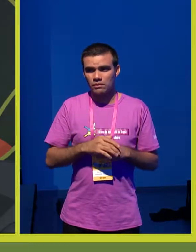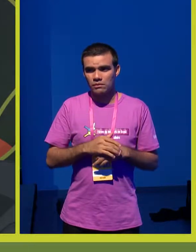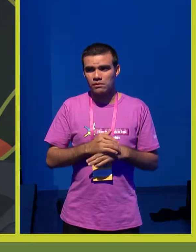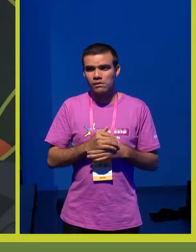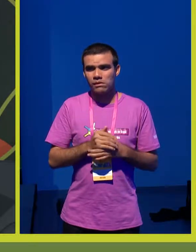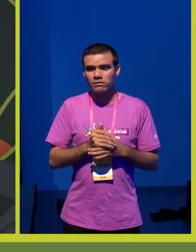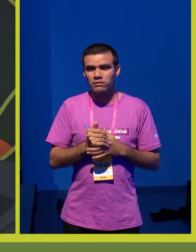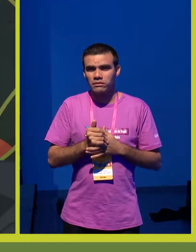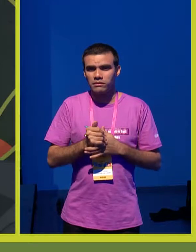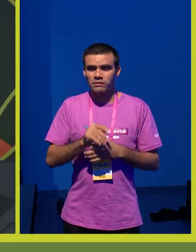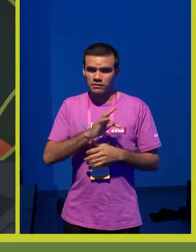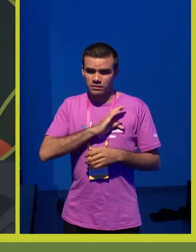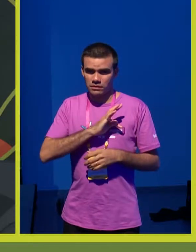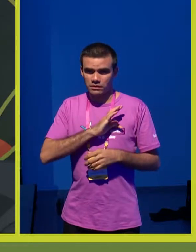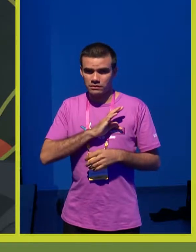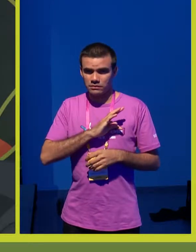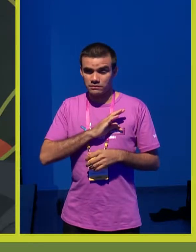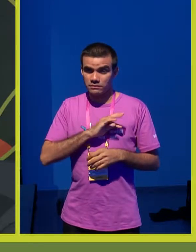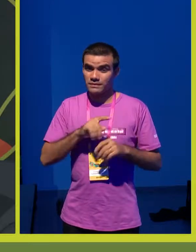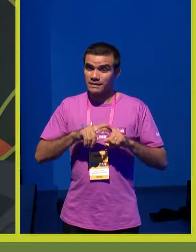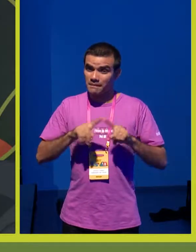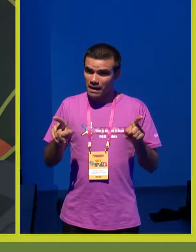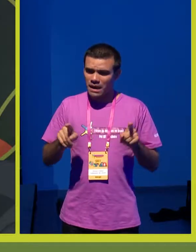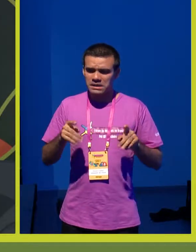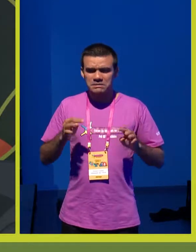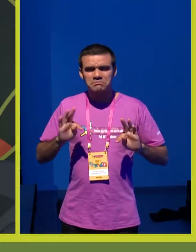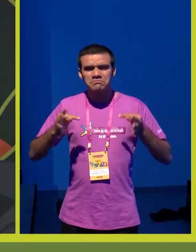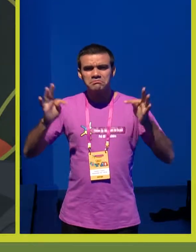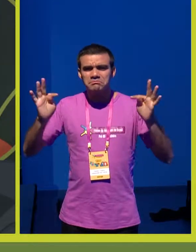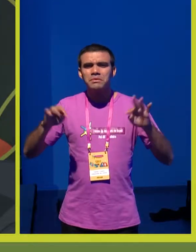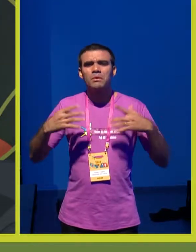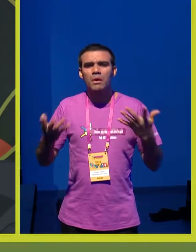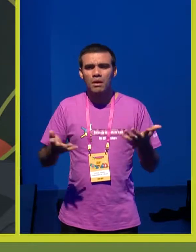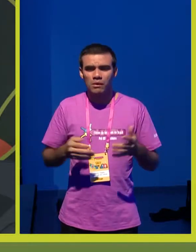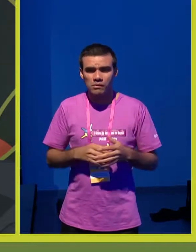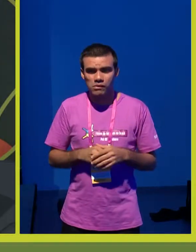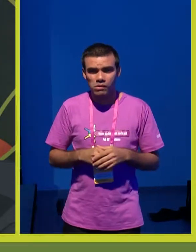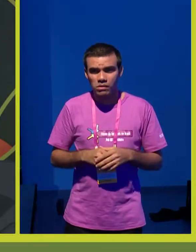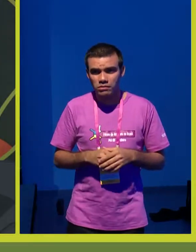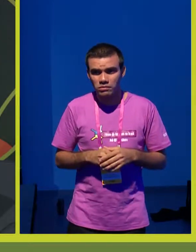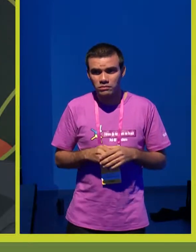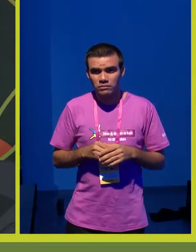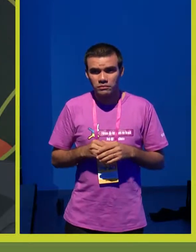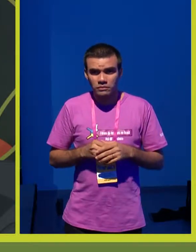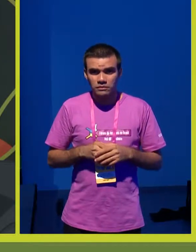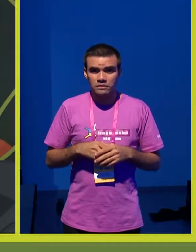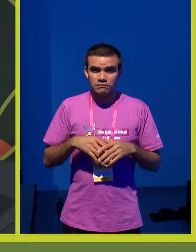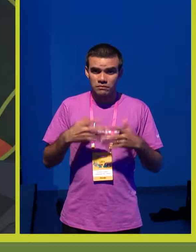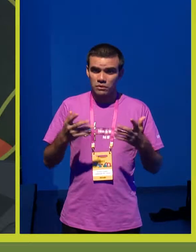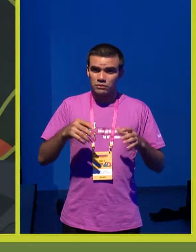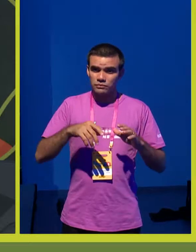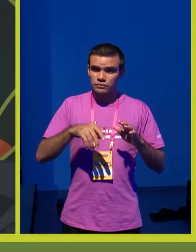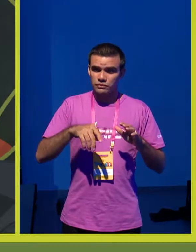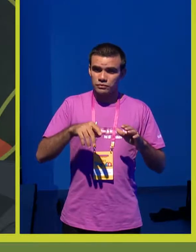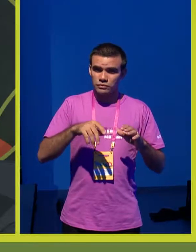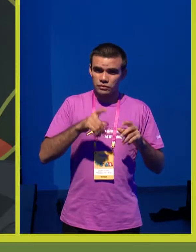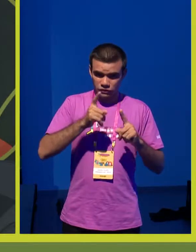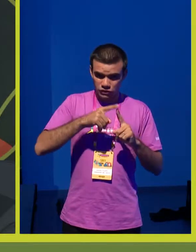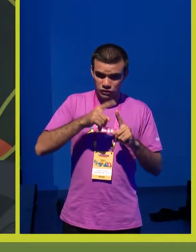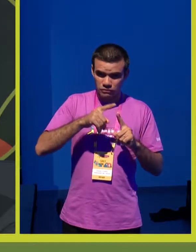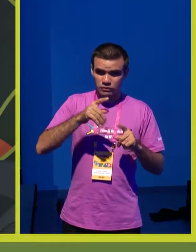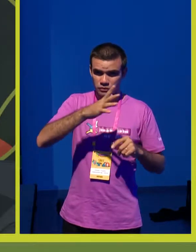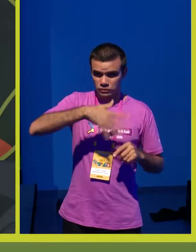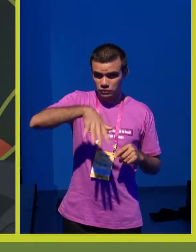realmente tem mas depende da tecnologia que está sendo utilizada os modelos todos em que foram oferidos esses